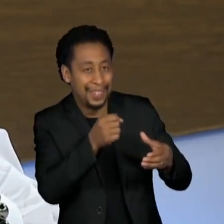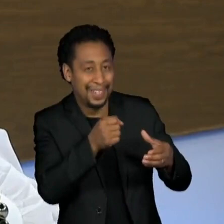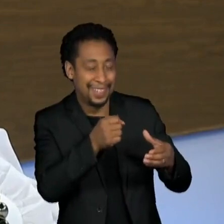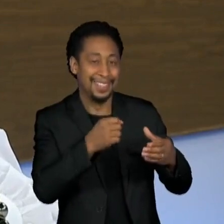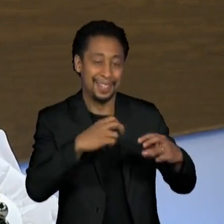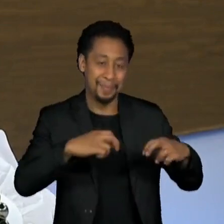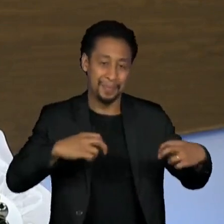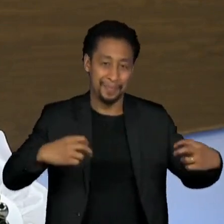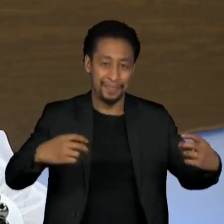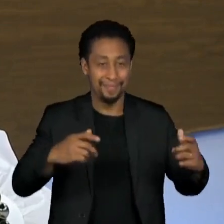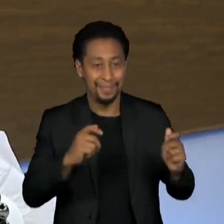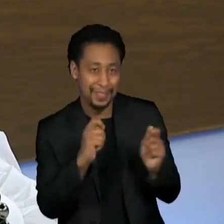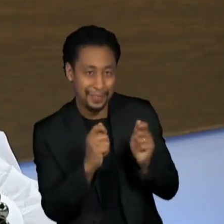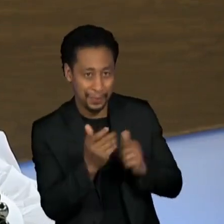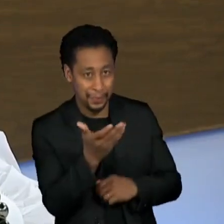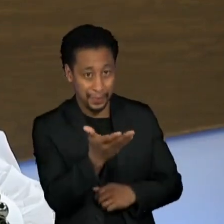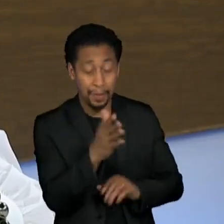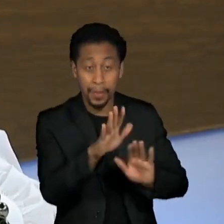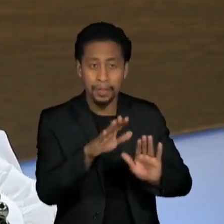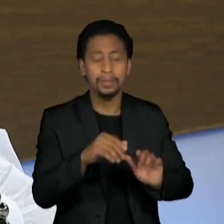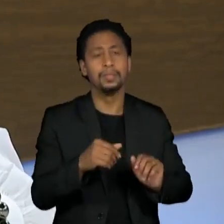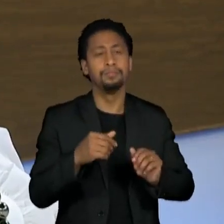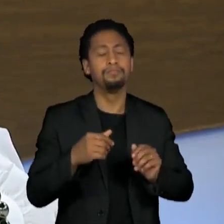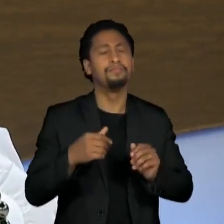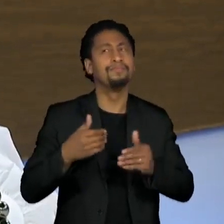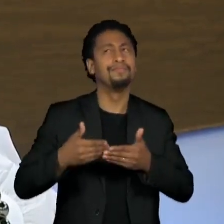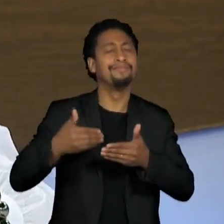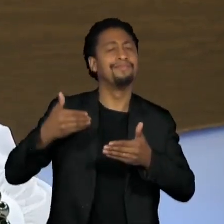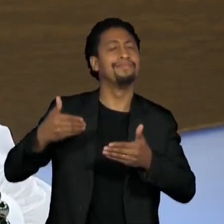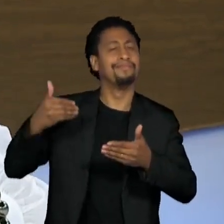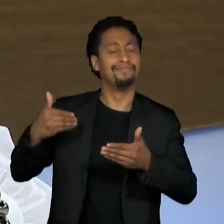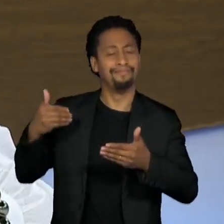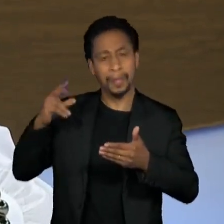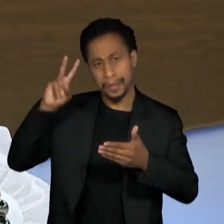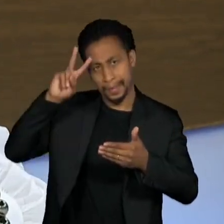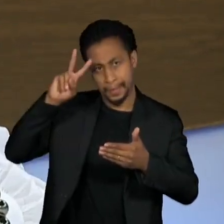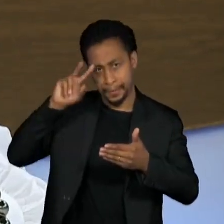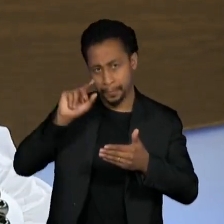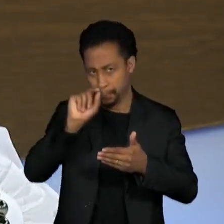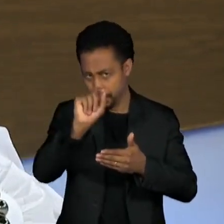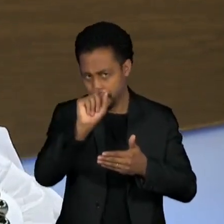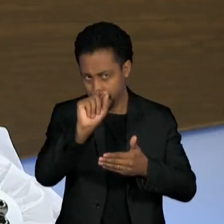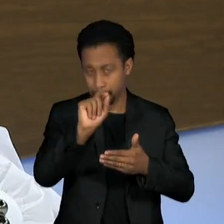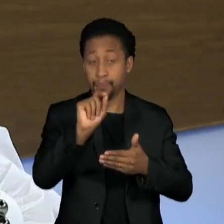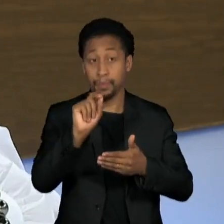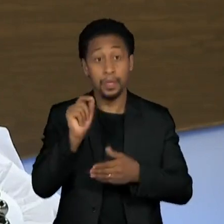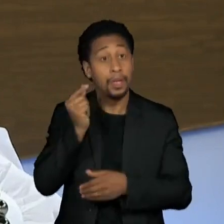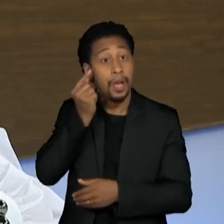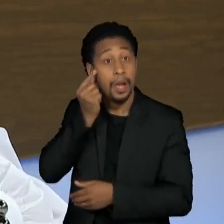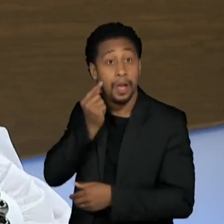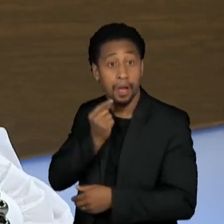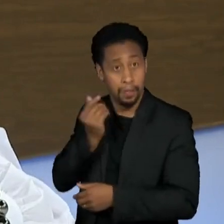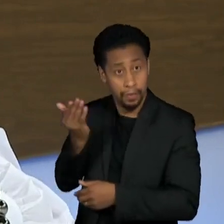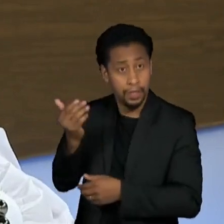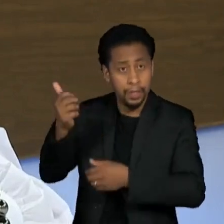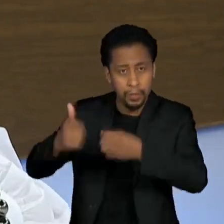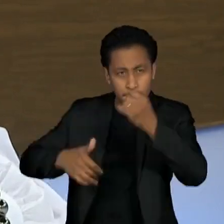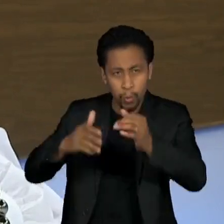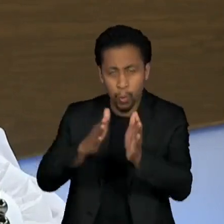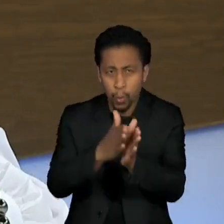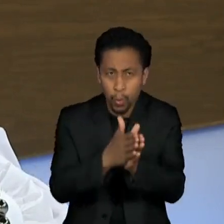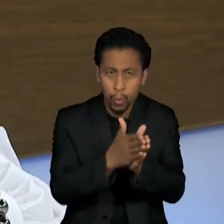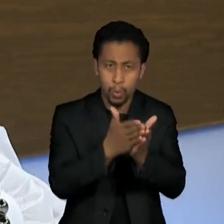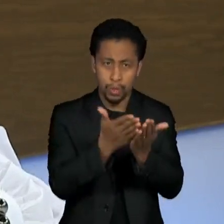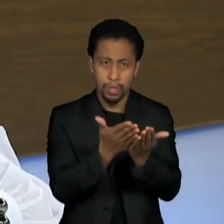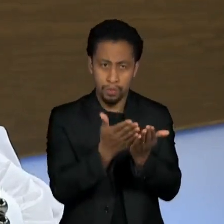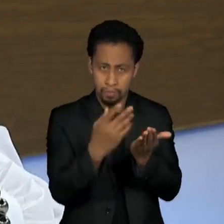Queria dar um passinho atrás. Por quê? A Vera disse muito bem que o seu livro, Como Derrubar um Ditador, principalmente para nós jornalistas,